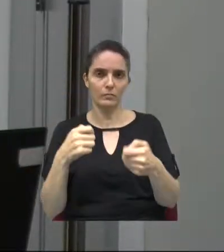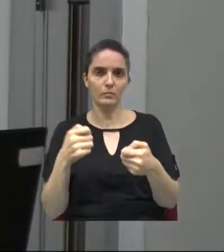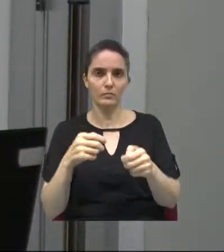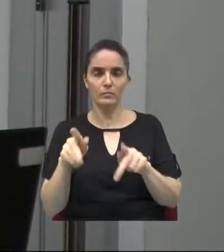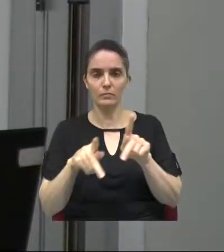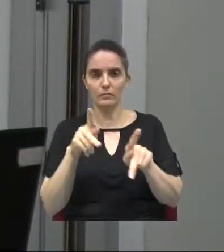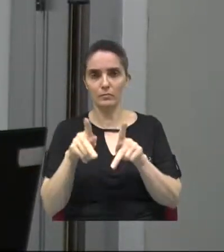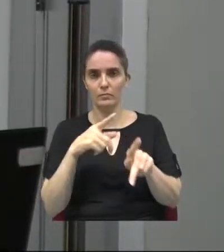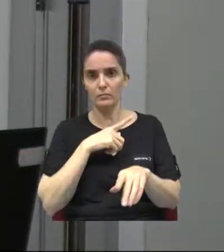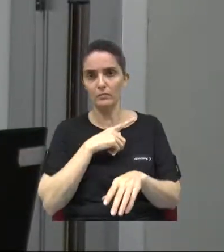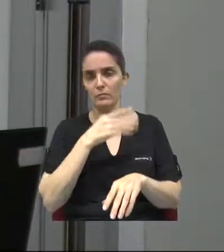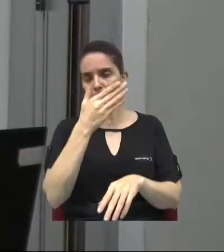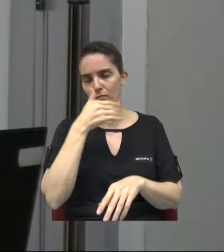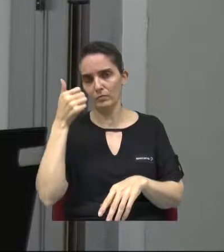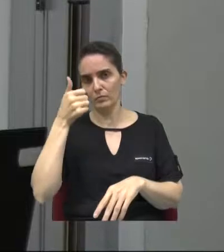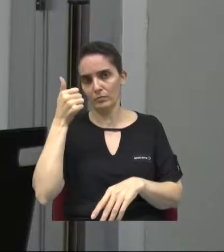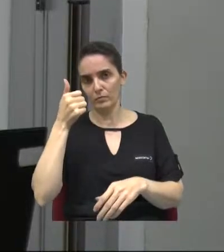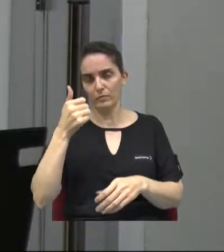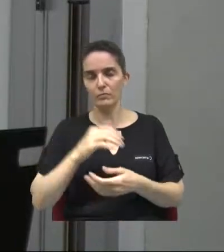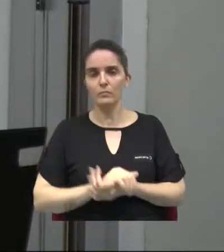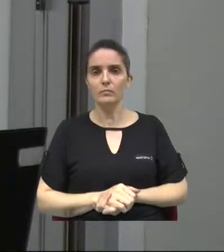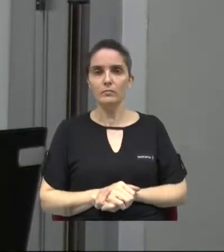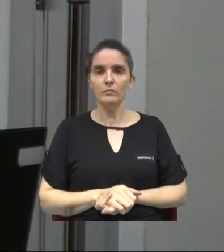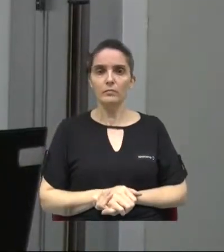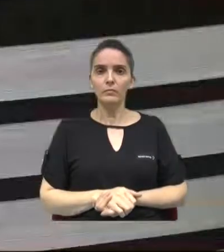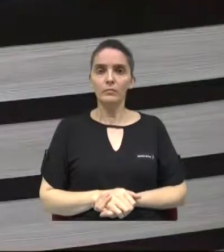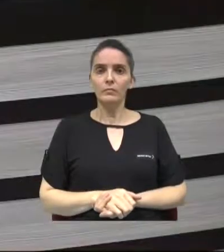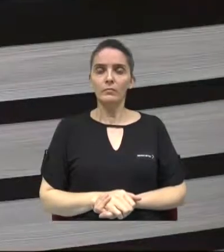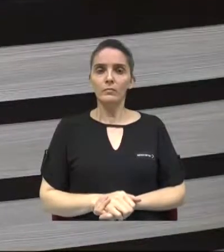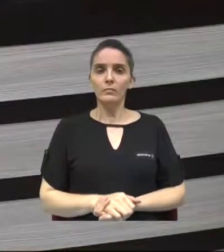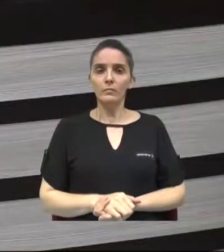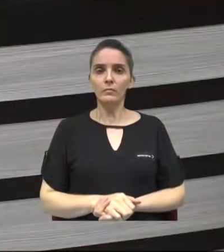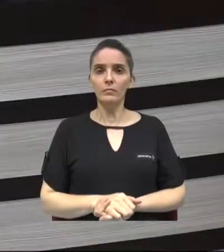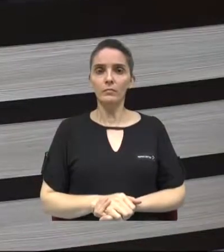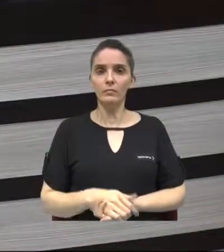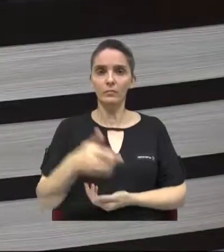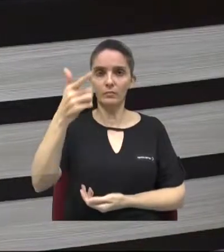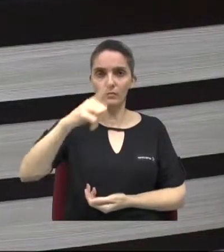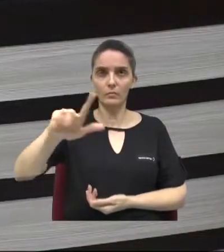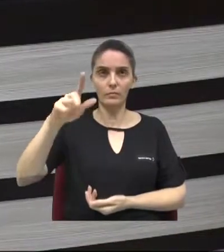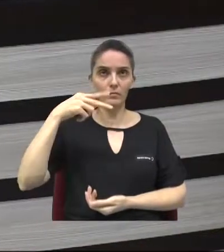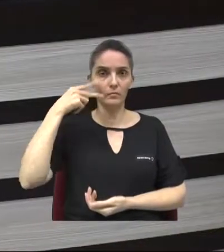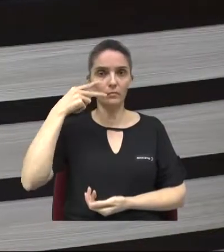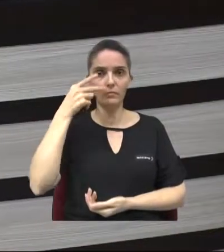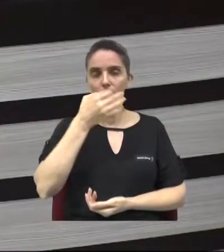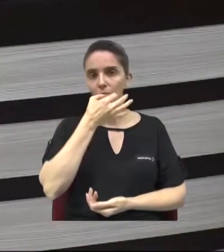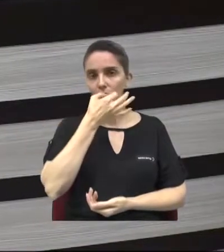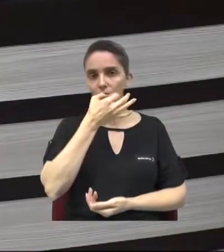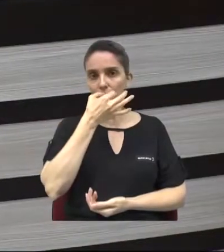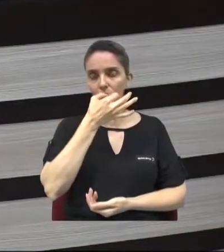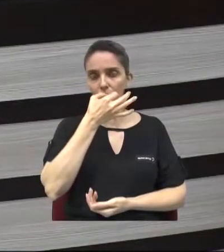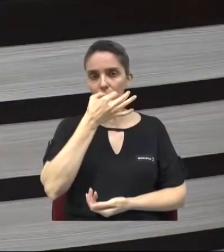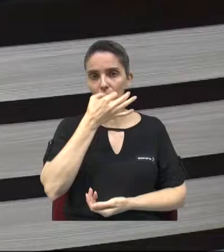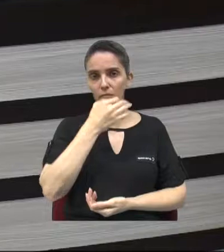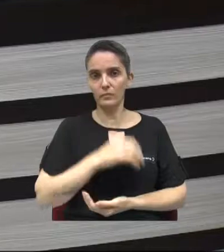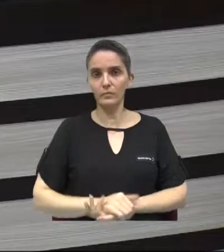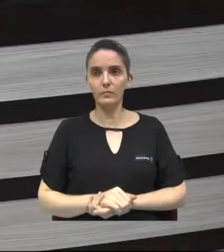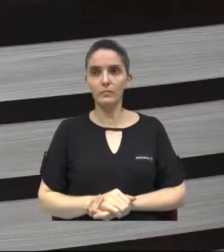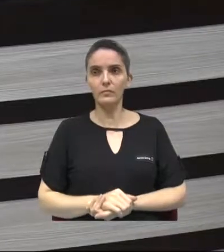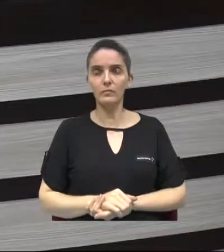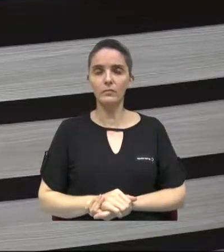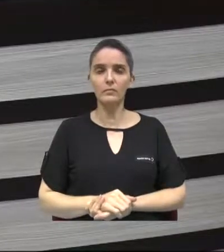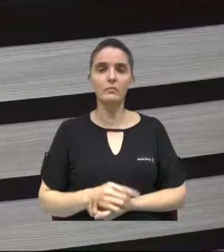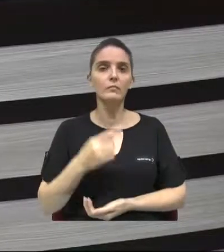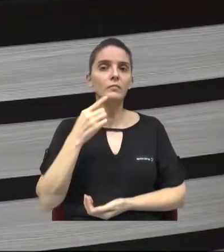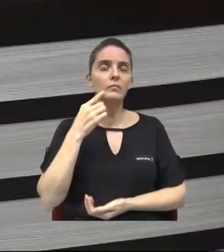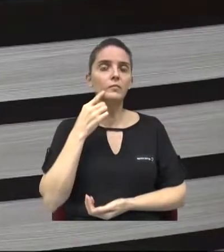população e para o povo da nossa cidade. Algum outro vereador deseja discutir? Eu quero, presidente. Com a palavra o